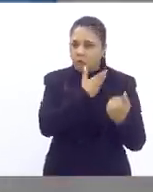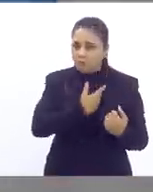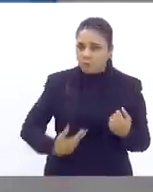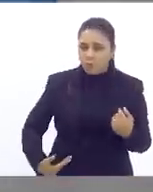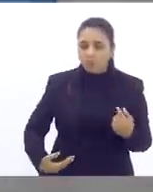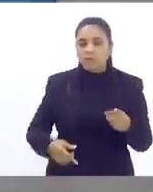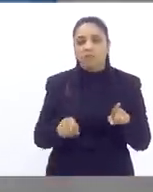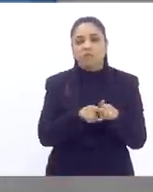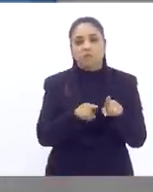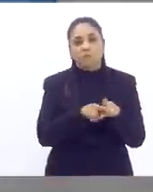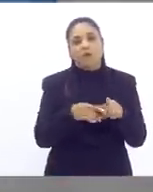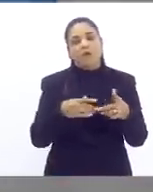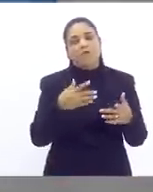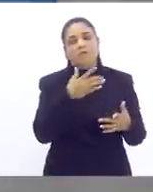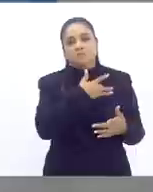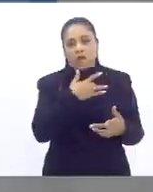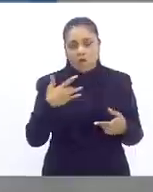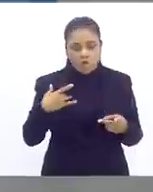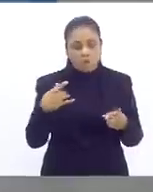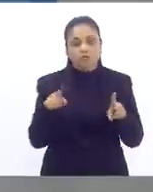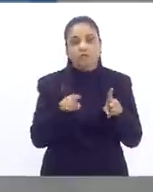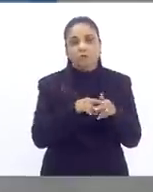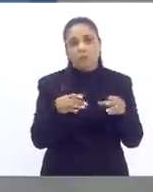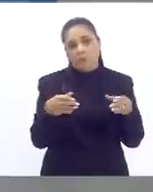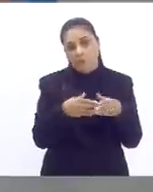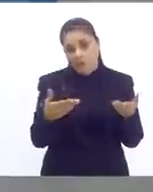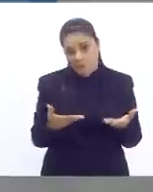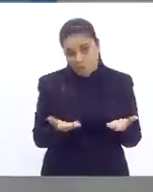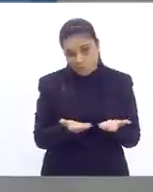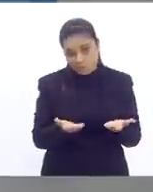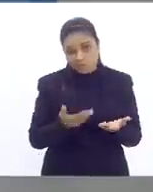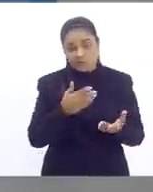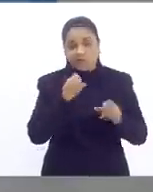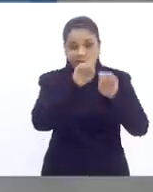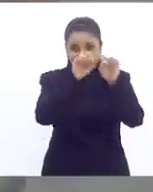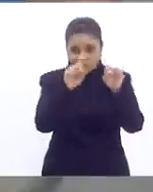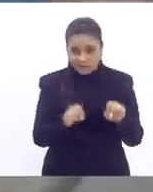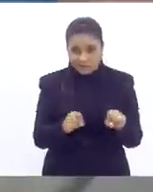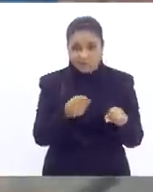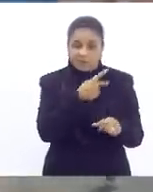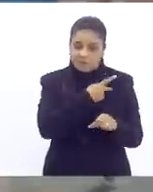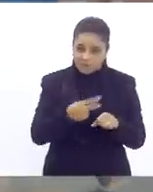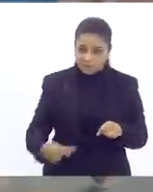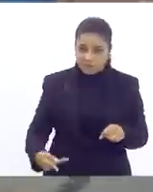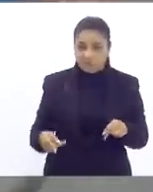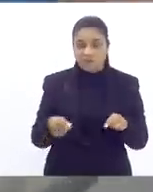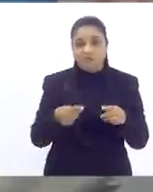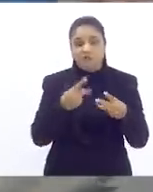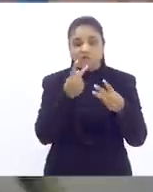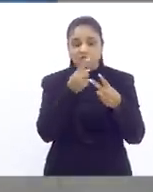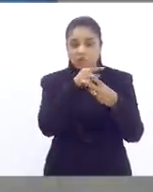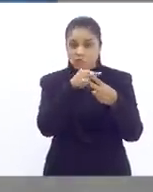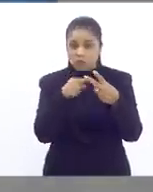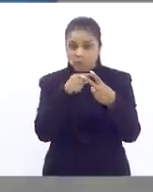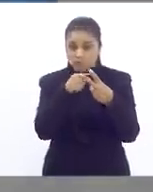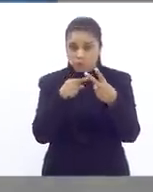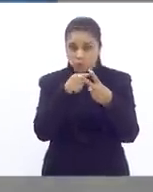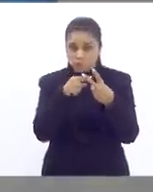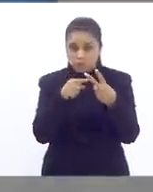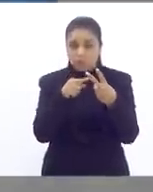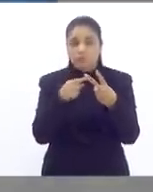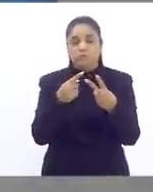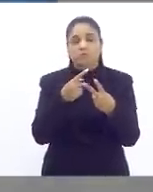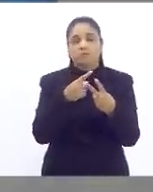saúde e hoje da comissão de servidores essa ao longo dos dois últimos das duas últimas